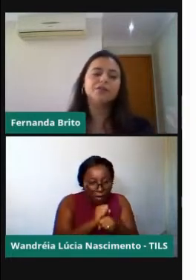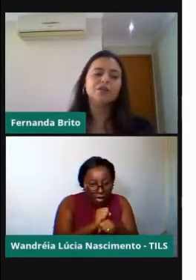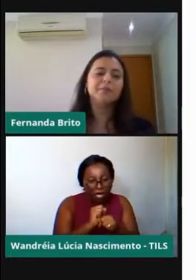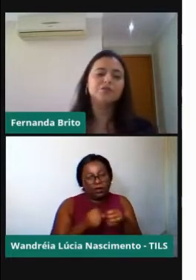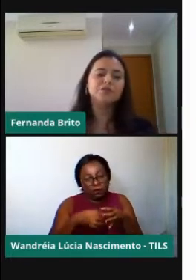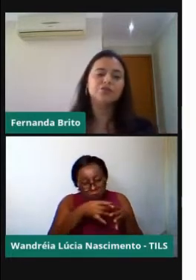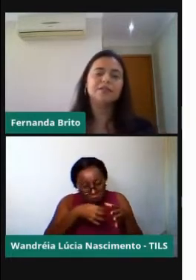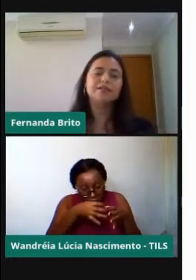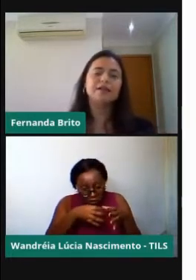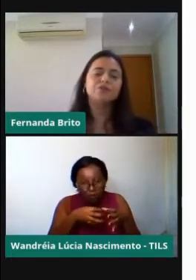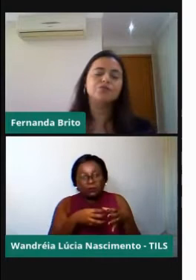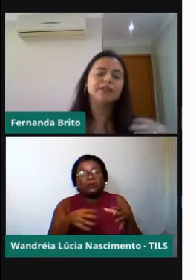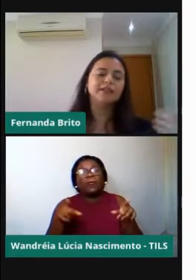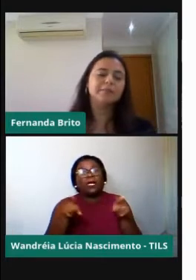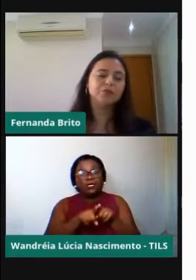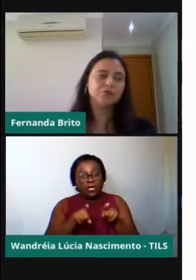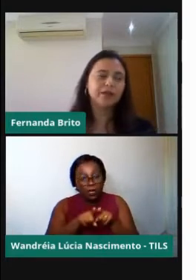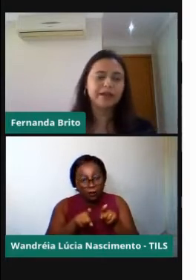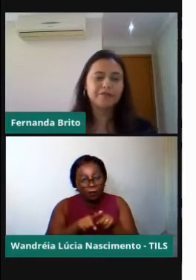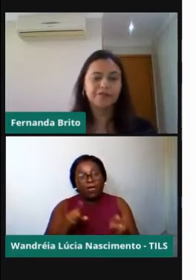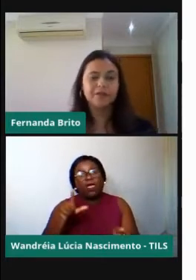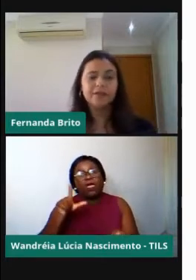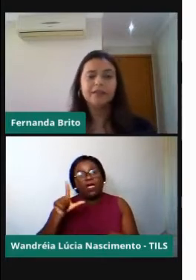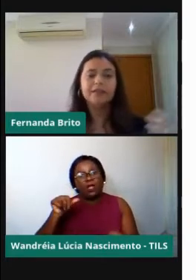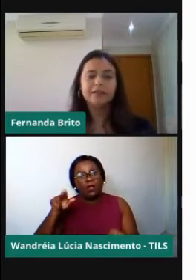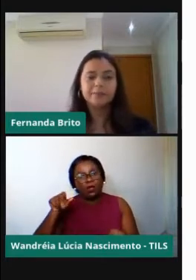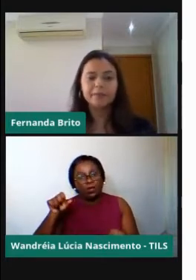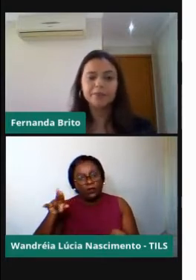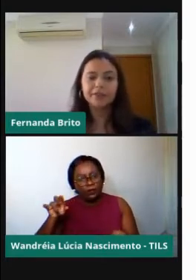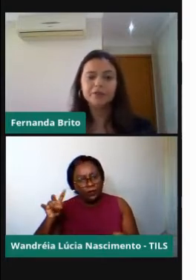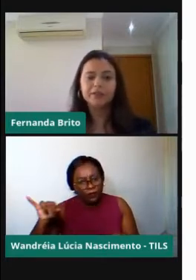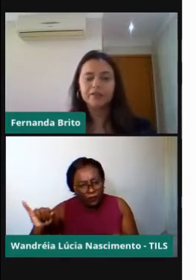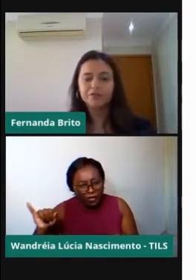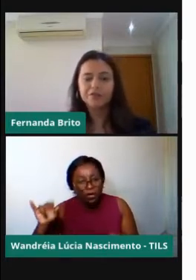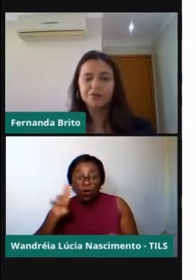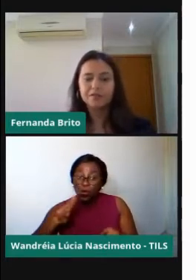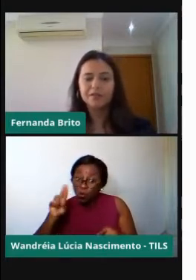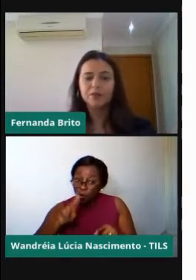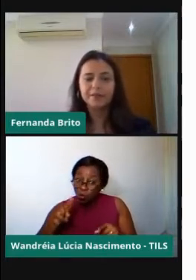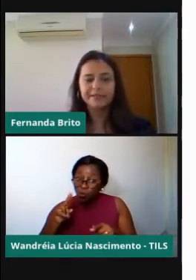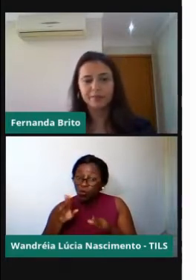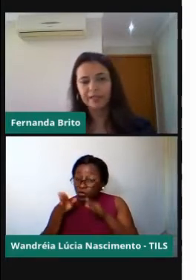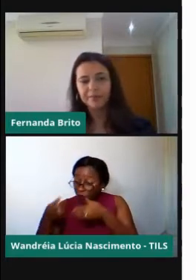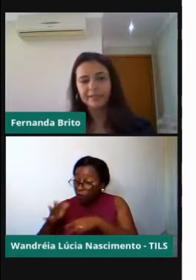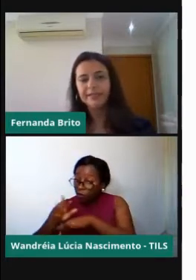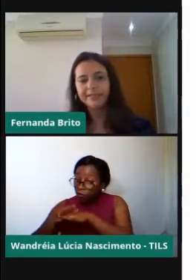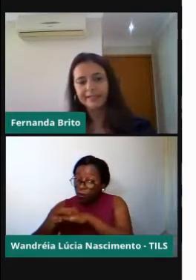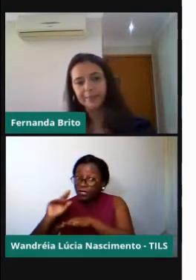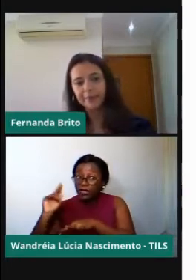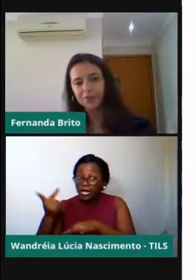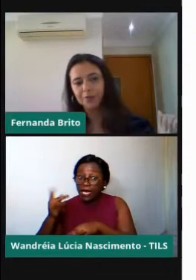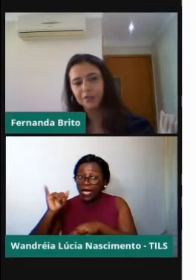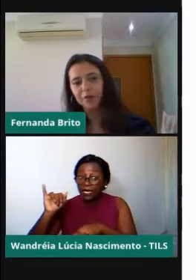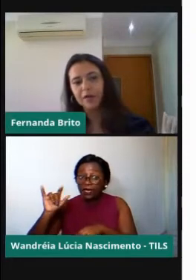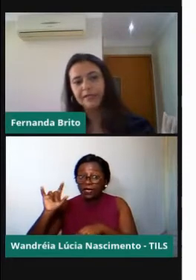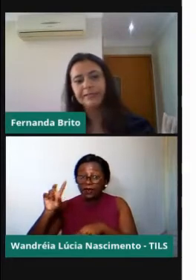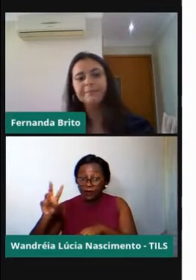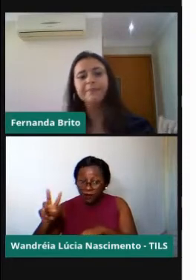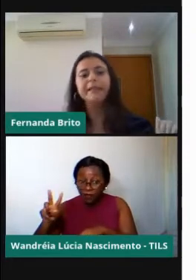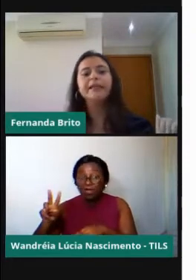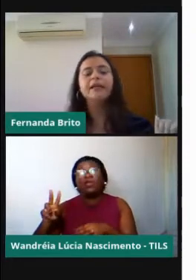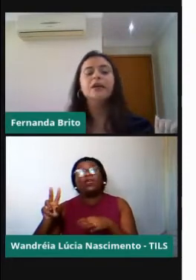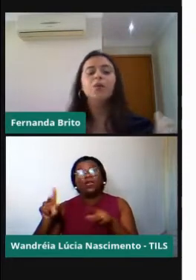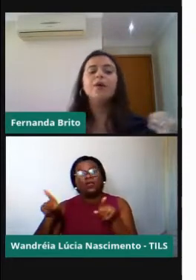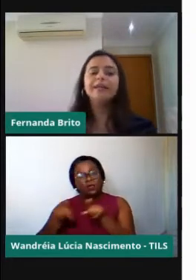ritonavir, que são medicamentos utilizados no tratamento do HIV e que também poderiam estar envolvidos, então, com a inibição dessa etapa de